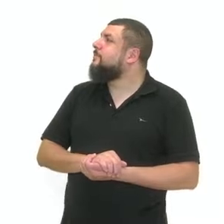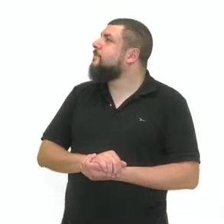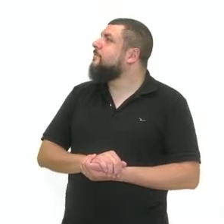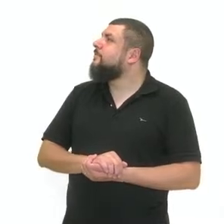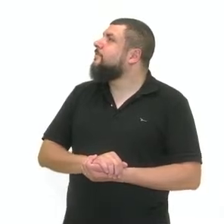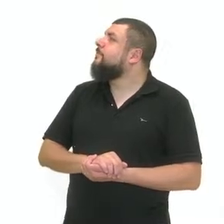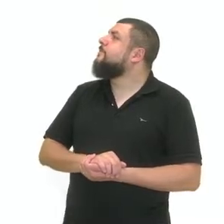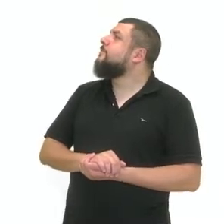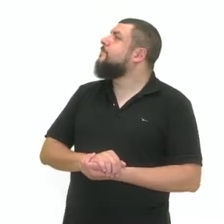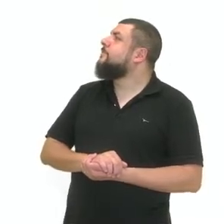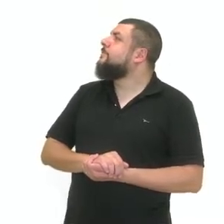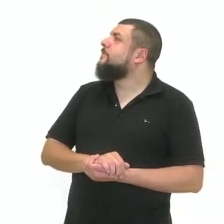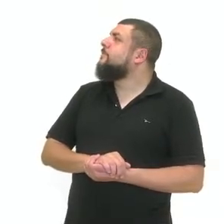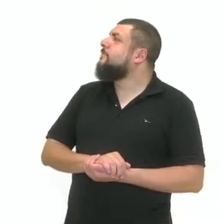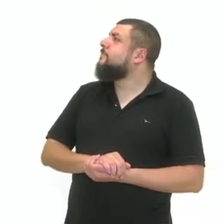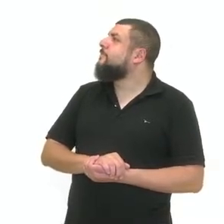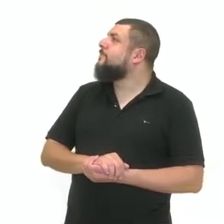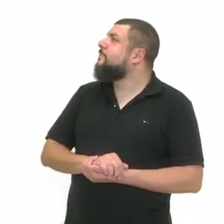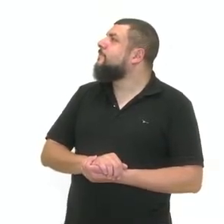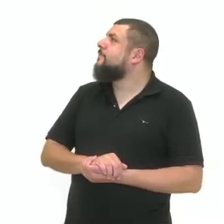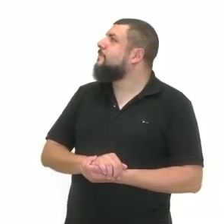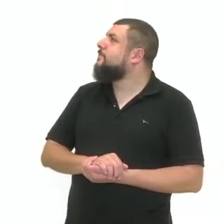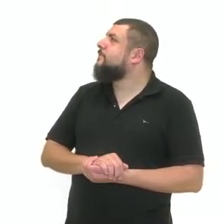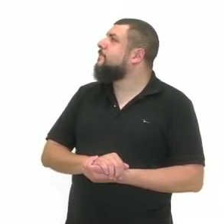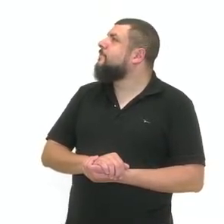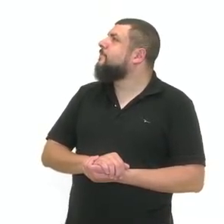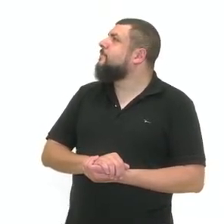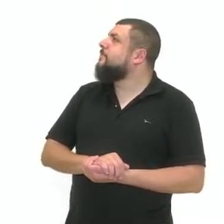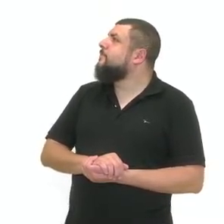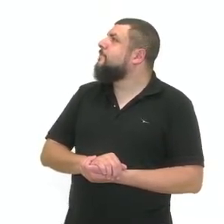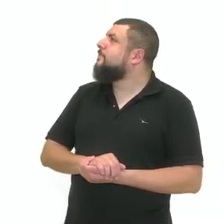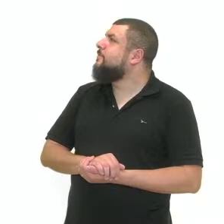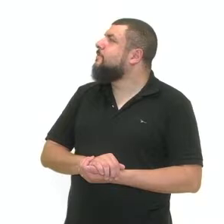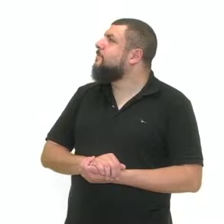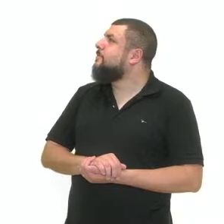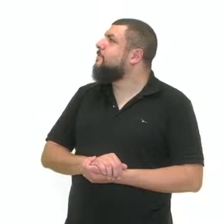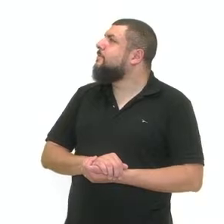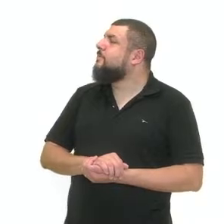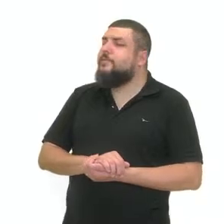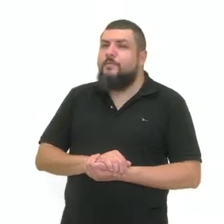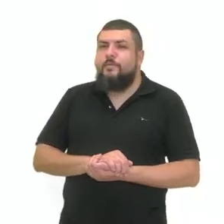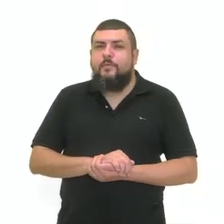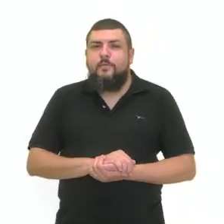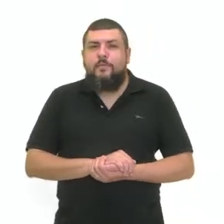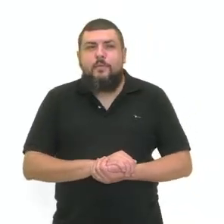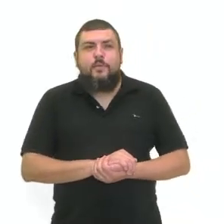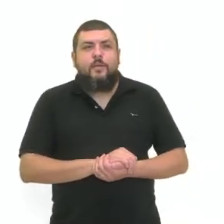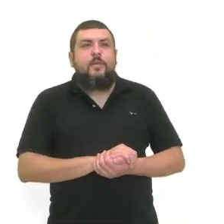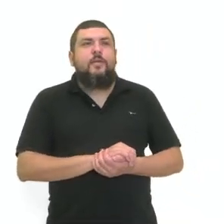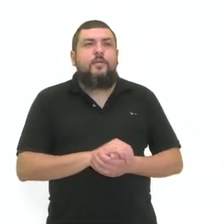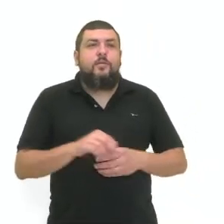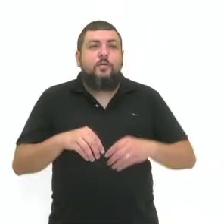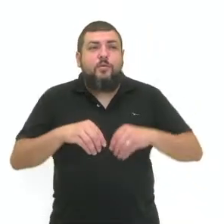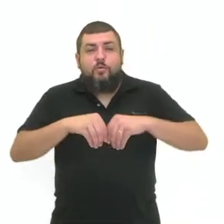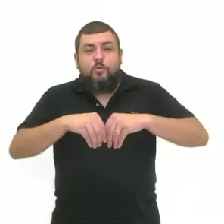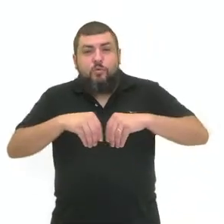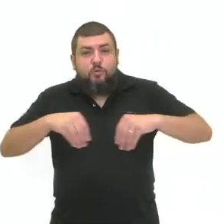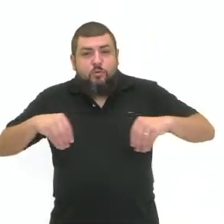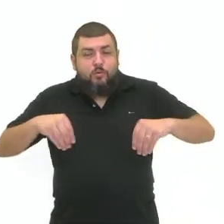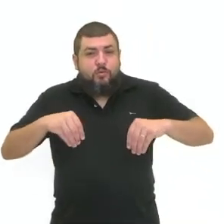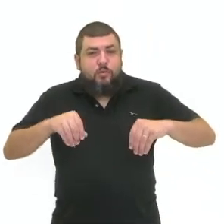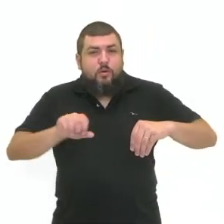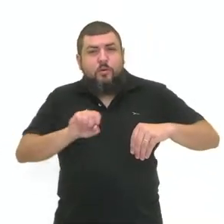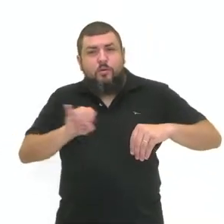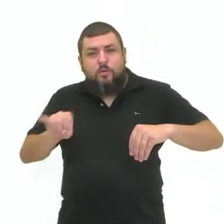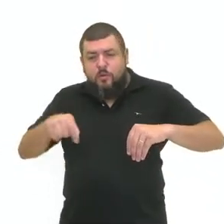o solo, né, local, se o solo é, por exemplo, mais ácido, menos ácido, mais profundo, menos profundo,